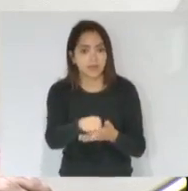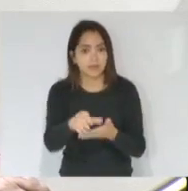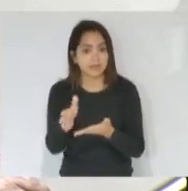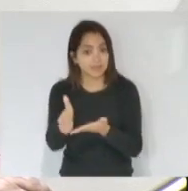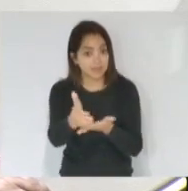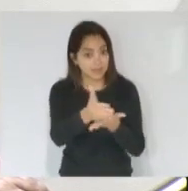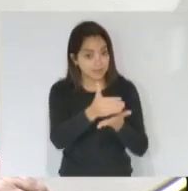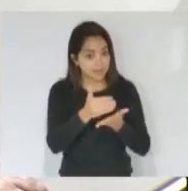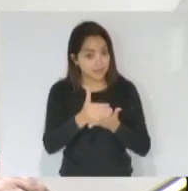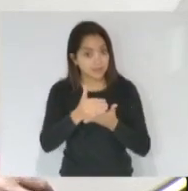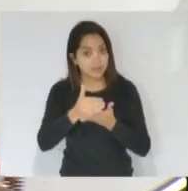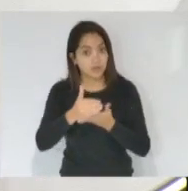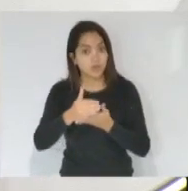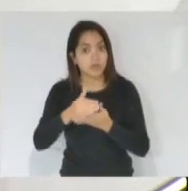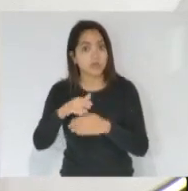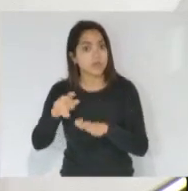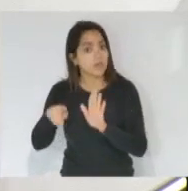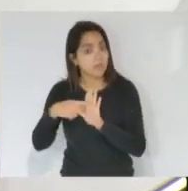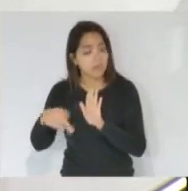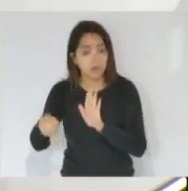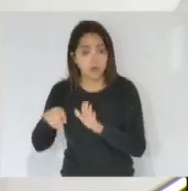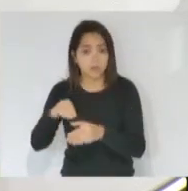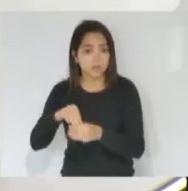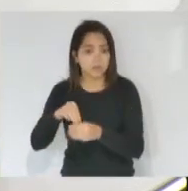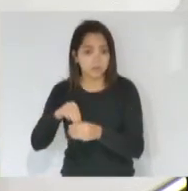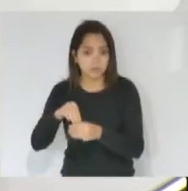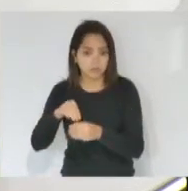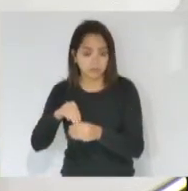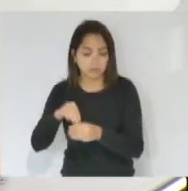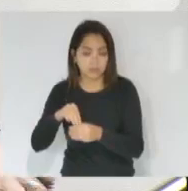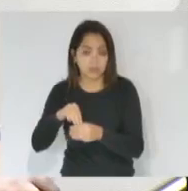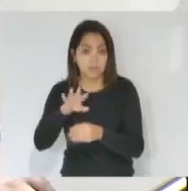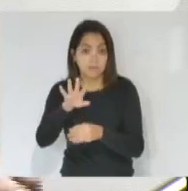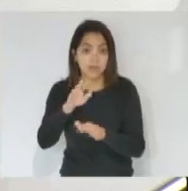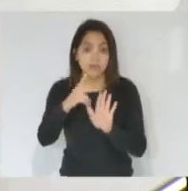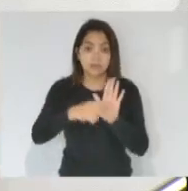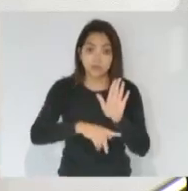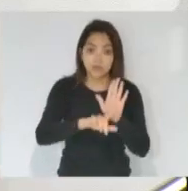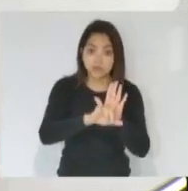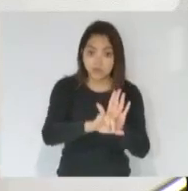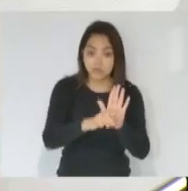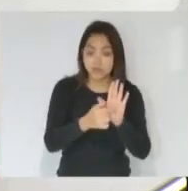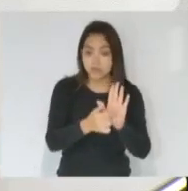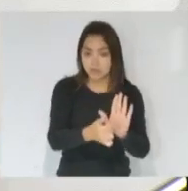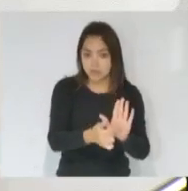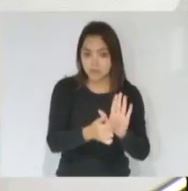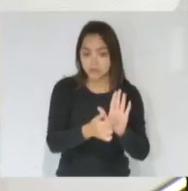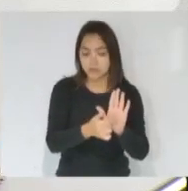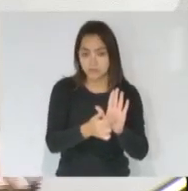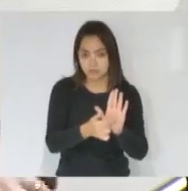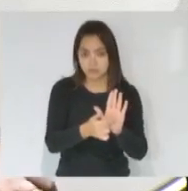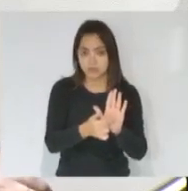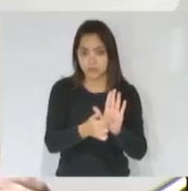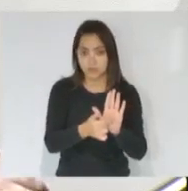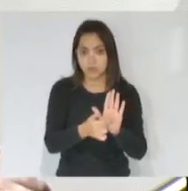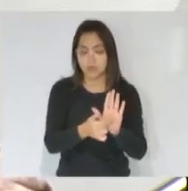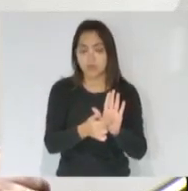do município. Então, o projeto que nós apresentamos, ele